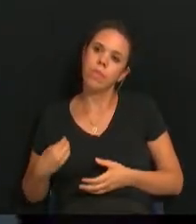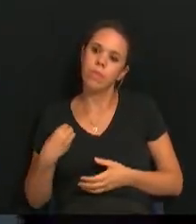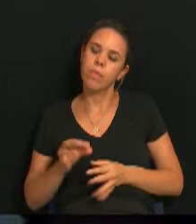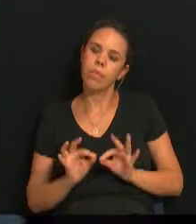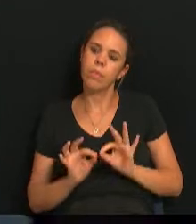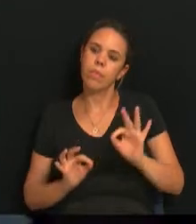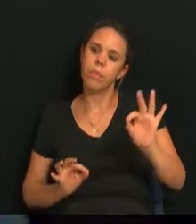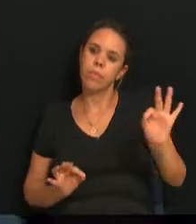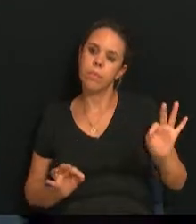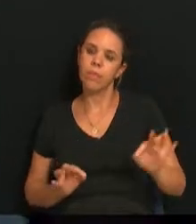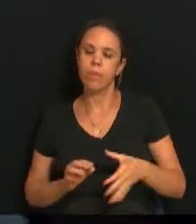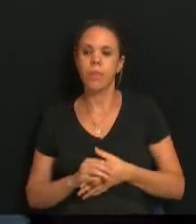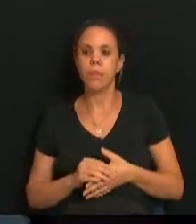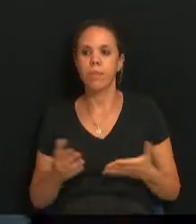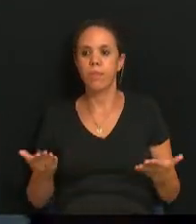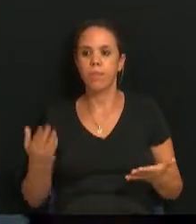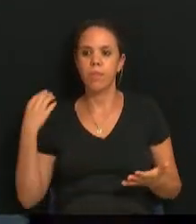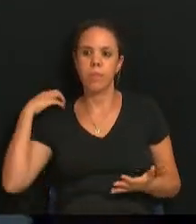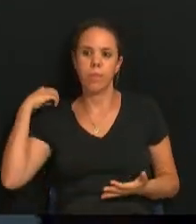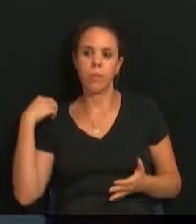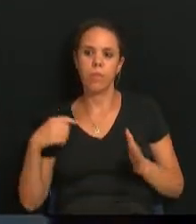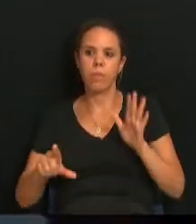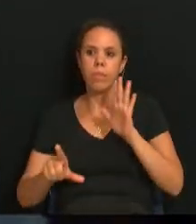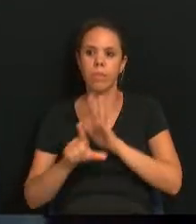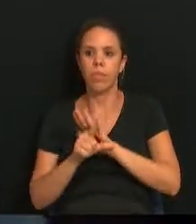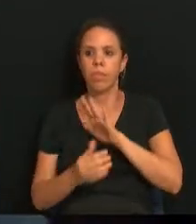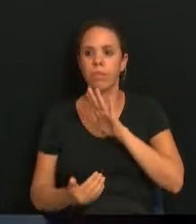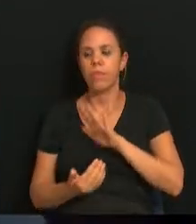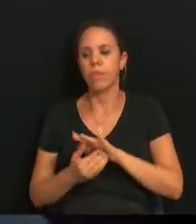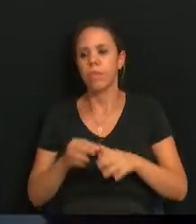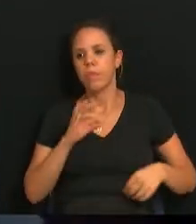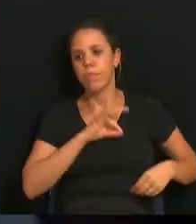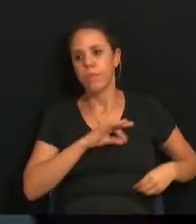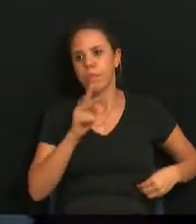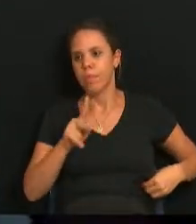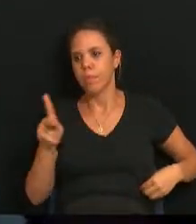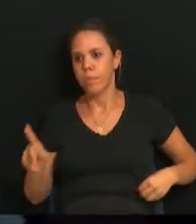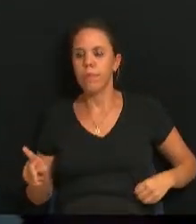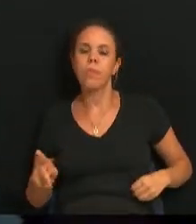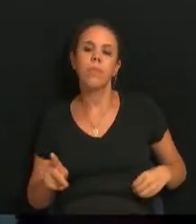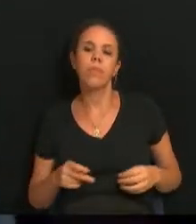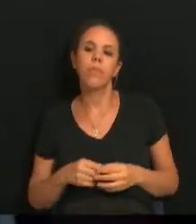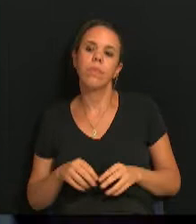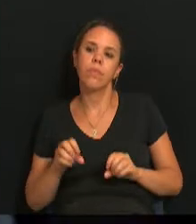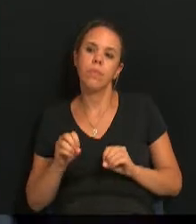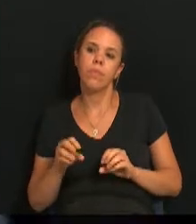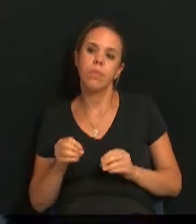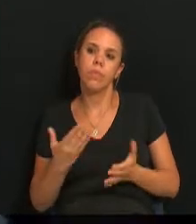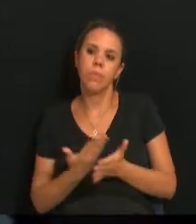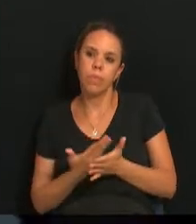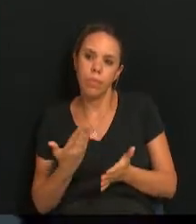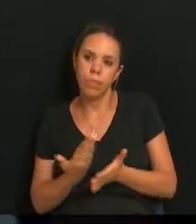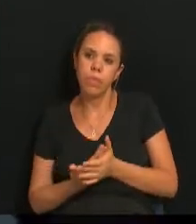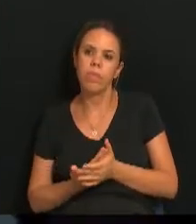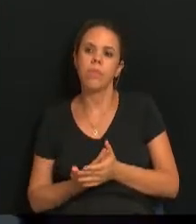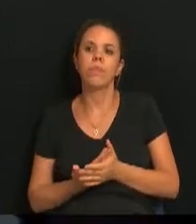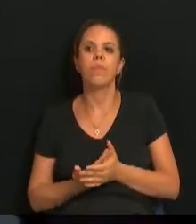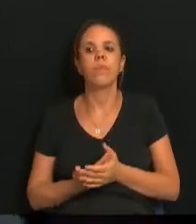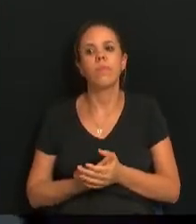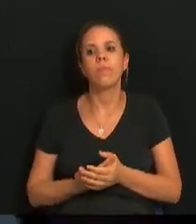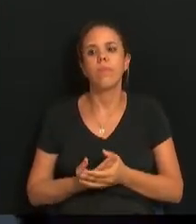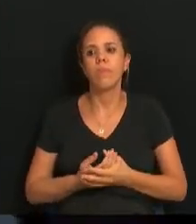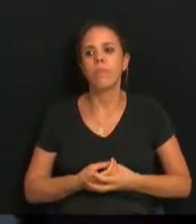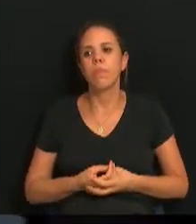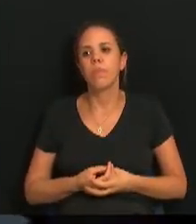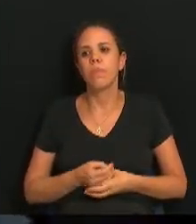dessa configuração hoje prevista pela lei do piso. É o professor dador de aula, um dador de aula seca, é